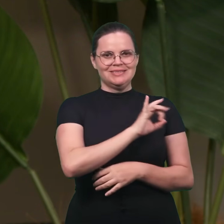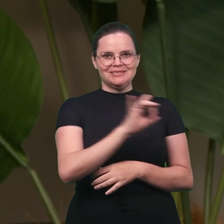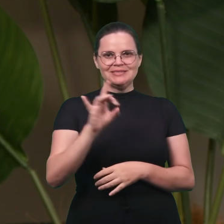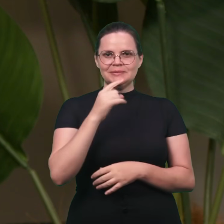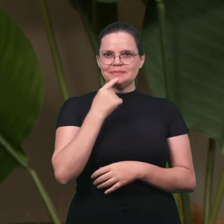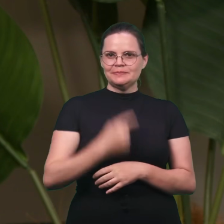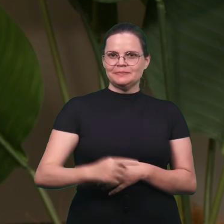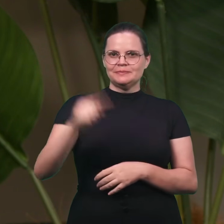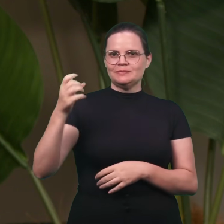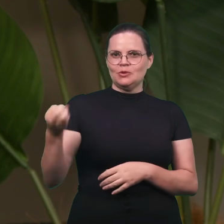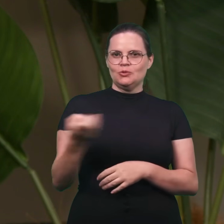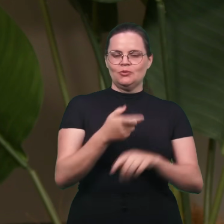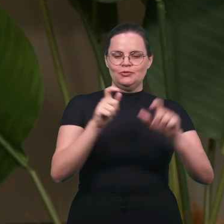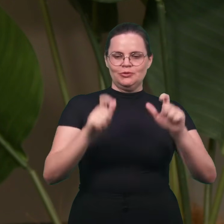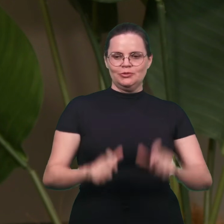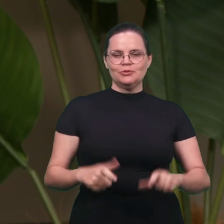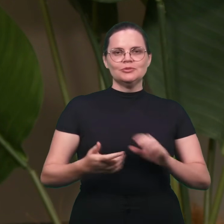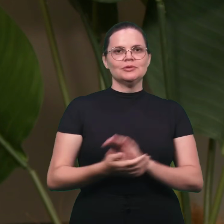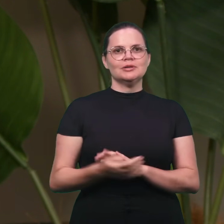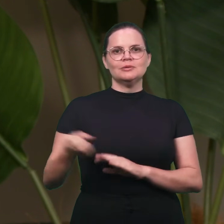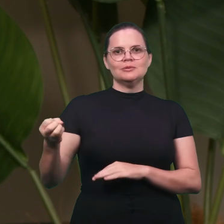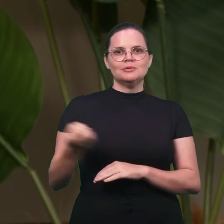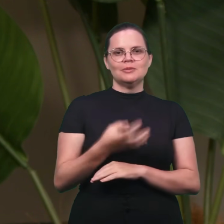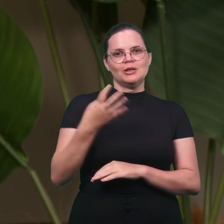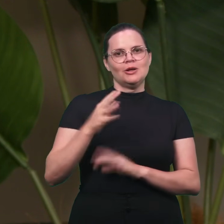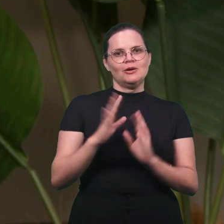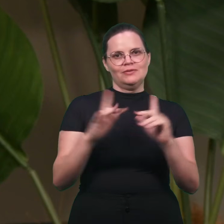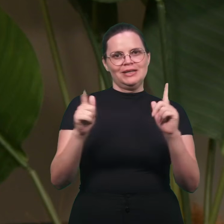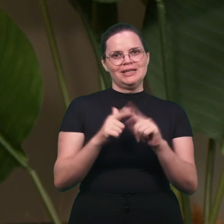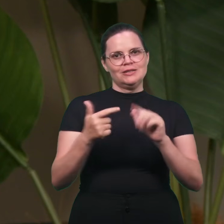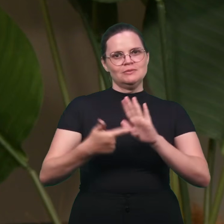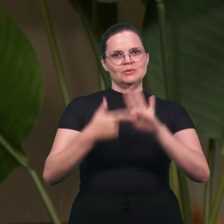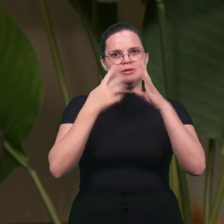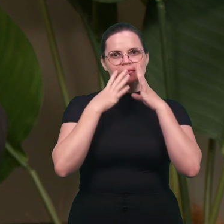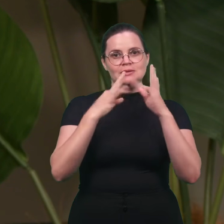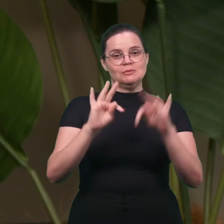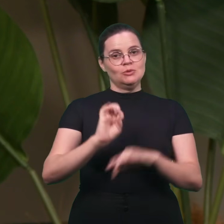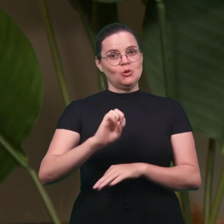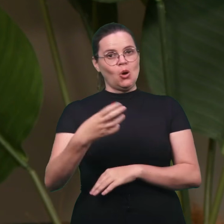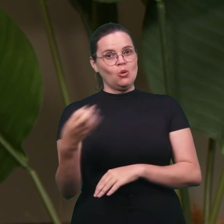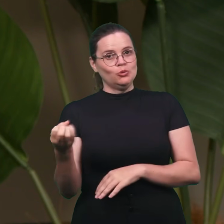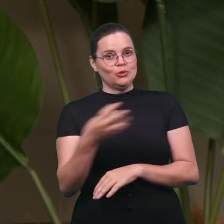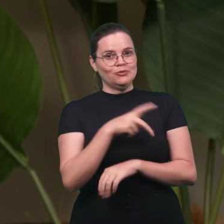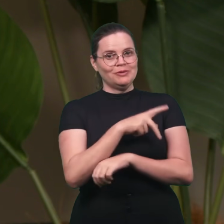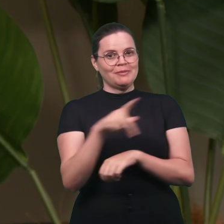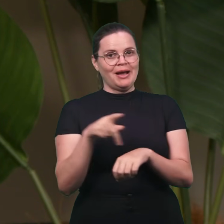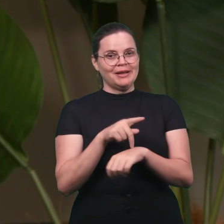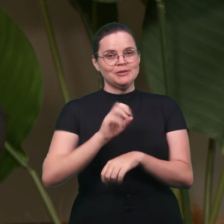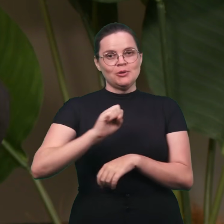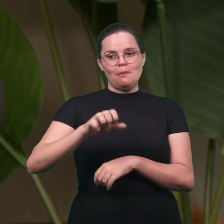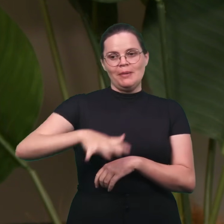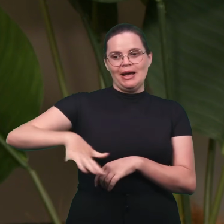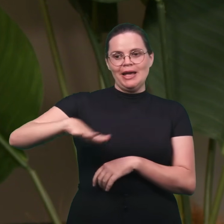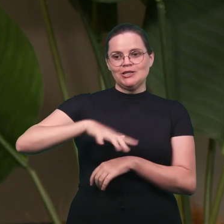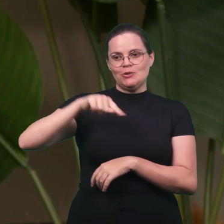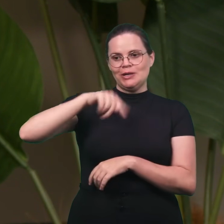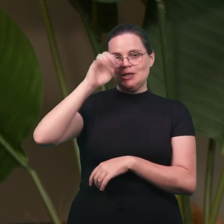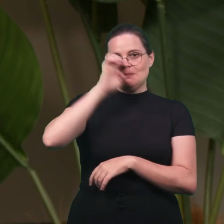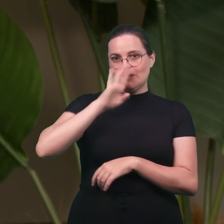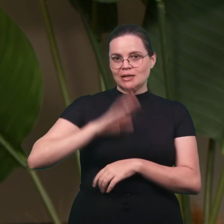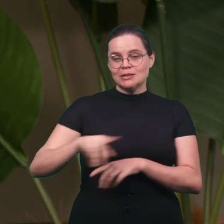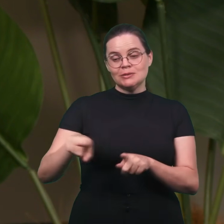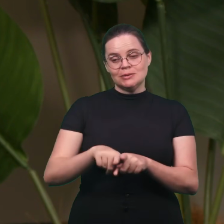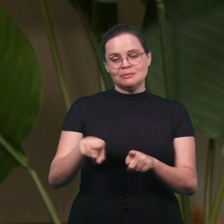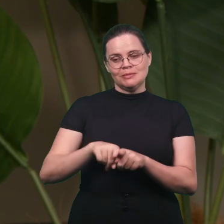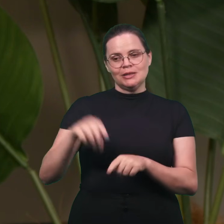Cada semana, um novo local, uma nova igreja, um novo país, uma região nova do